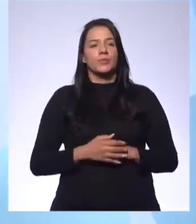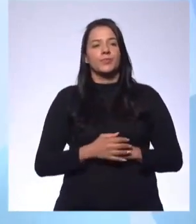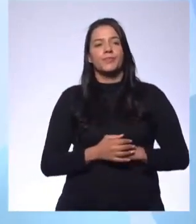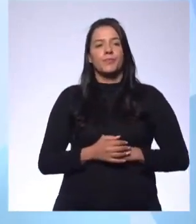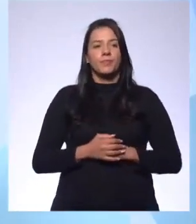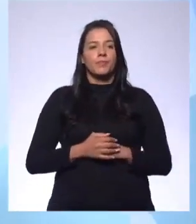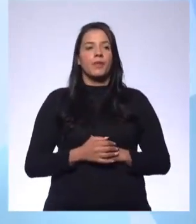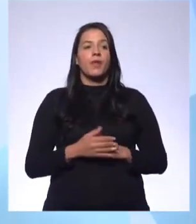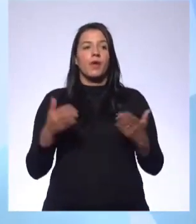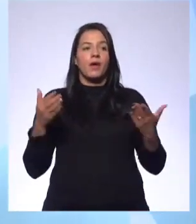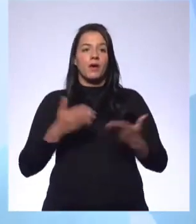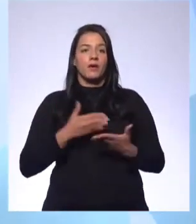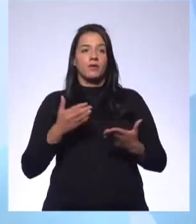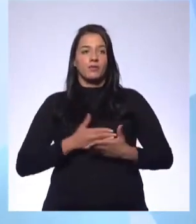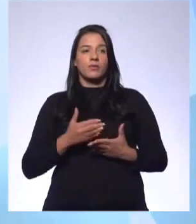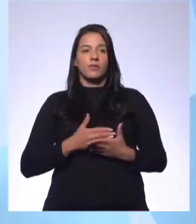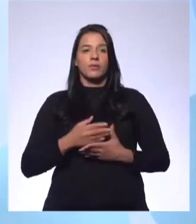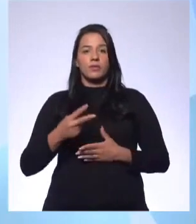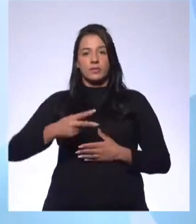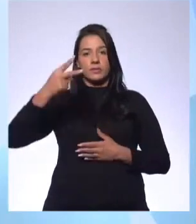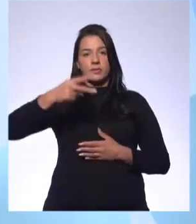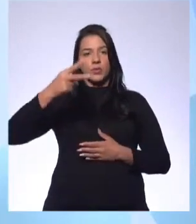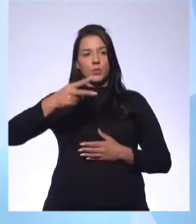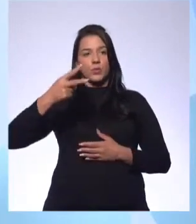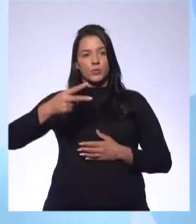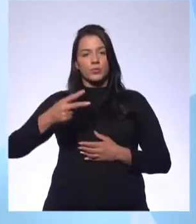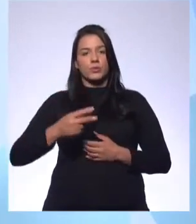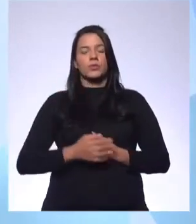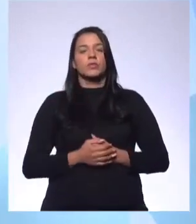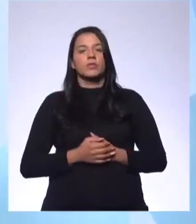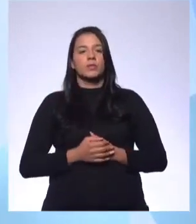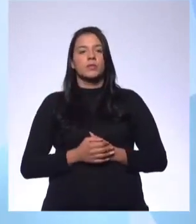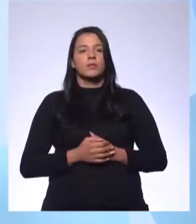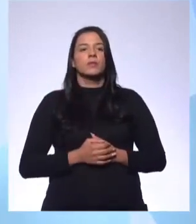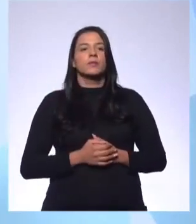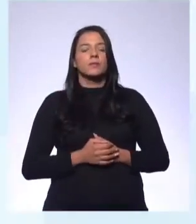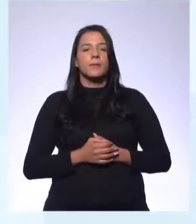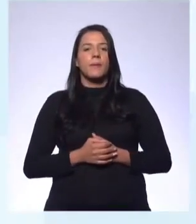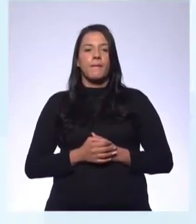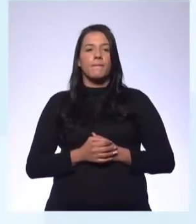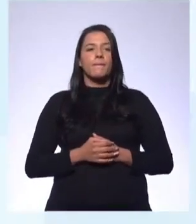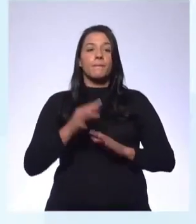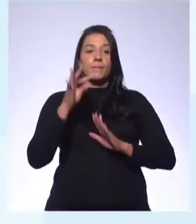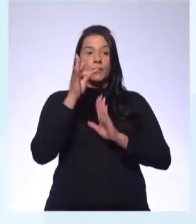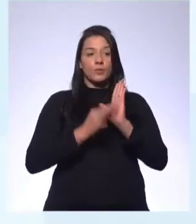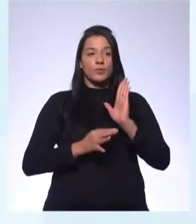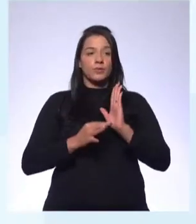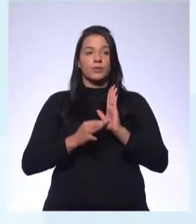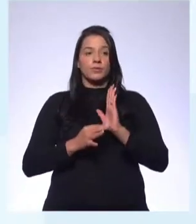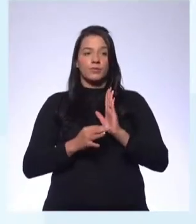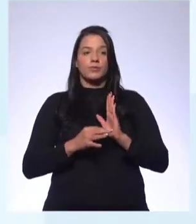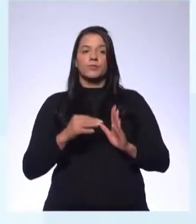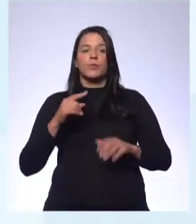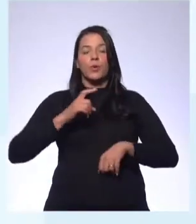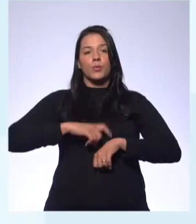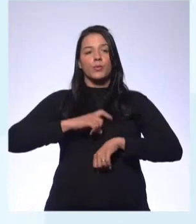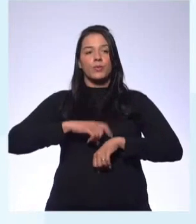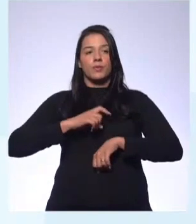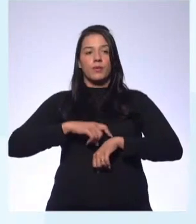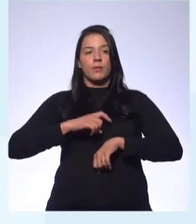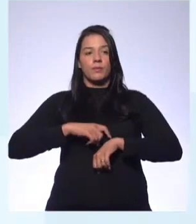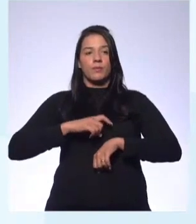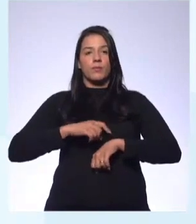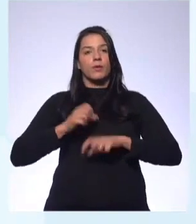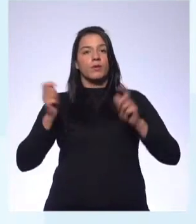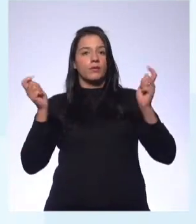Agora, nós vamos para segunda questão, que tem a ver também com os textos. Segundo os textos, o tempo,